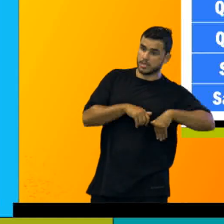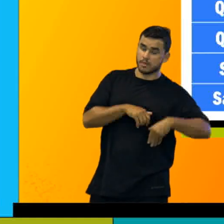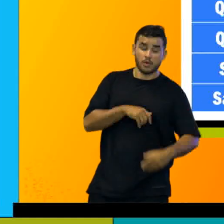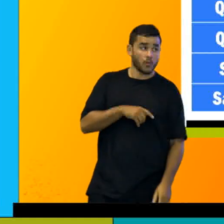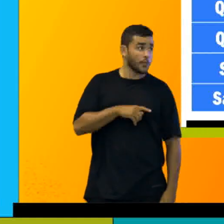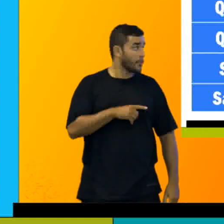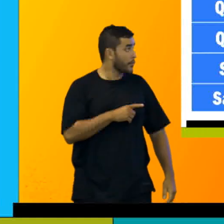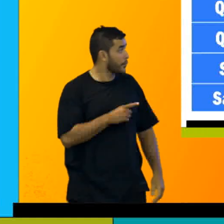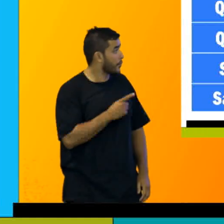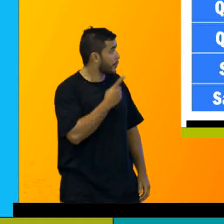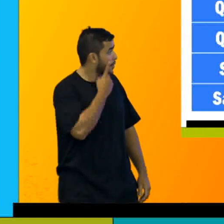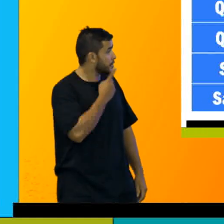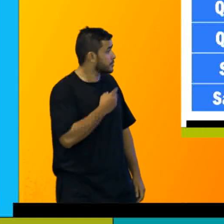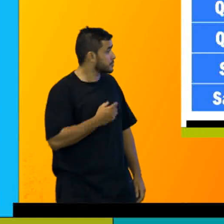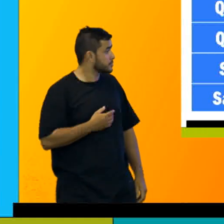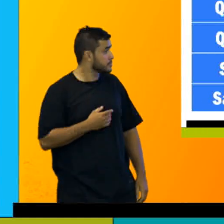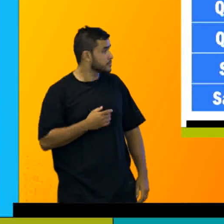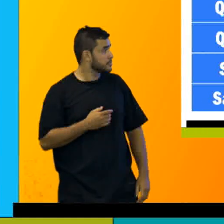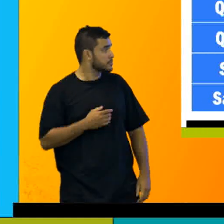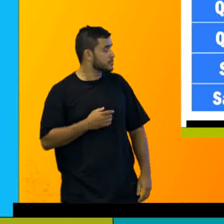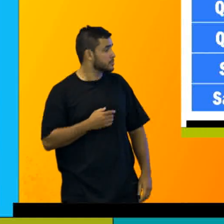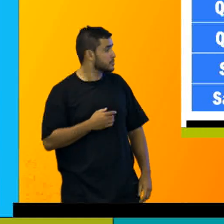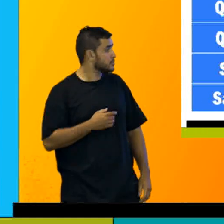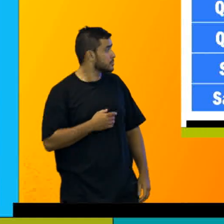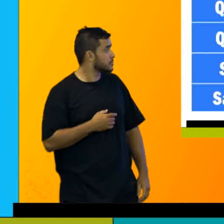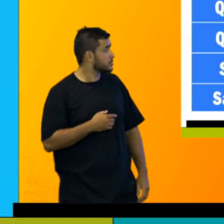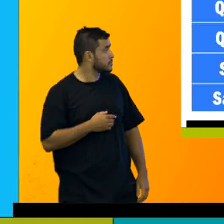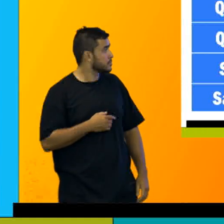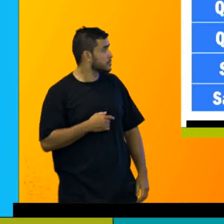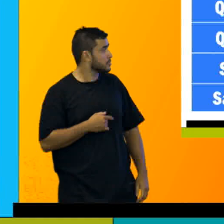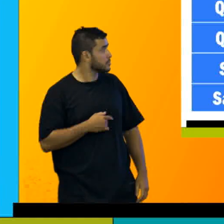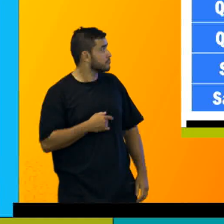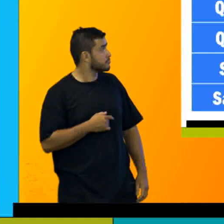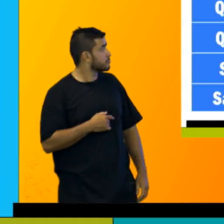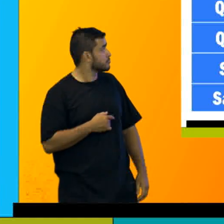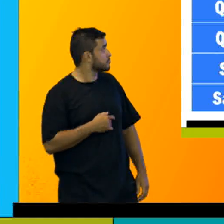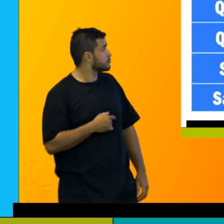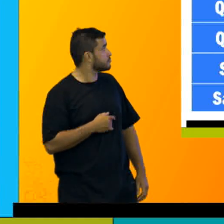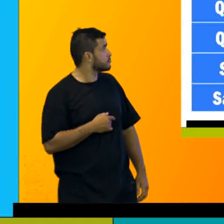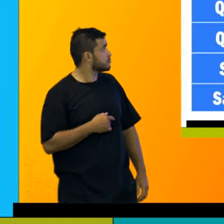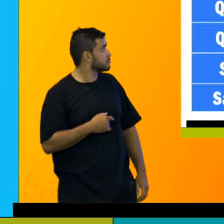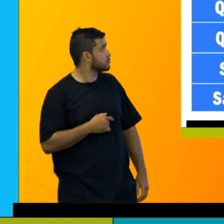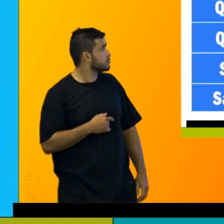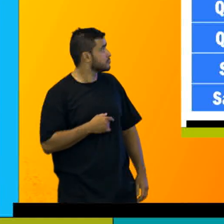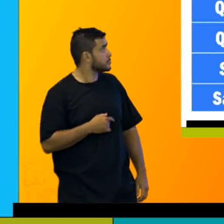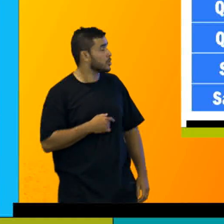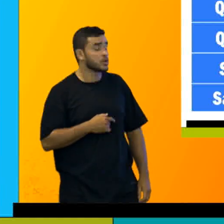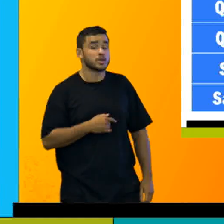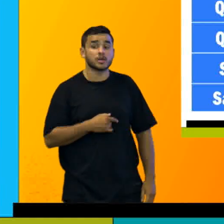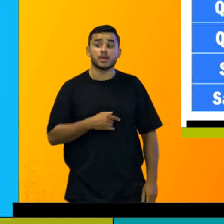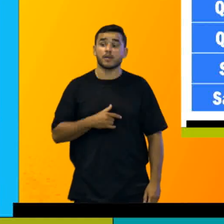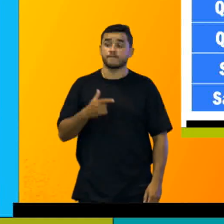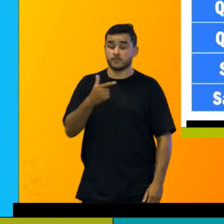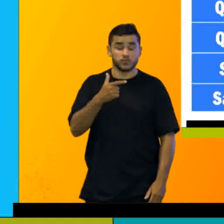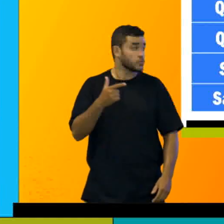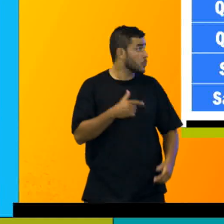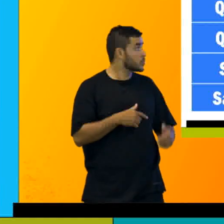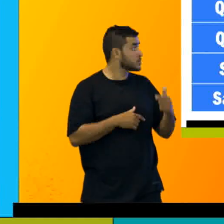aí, eu botei o quadradinho exatamente, ó. Qual é o tempo do ônibus lá? 22, da